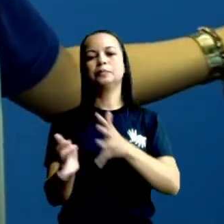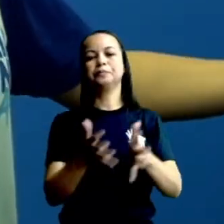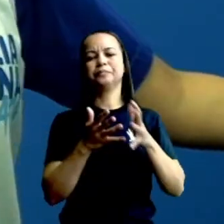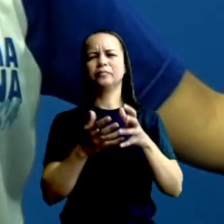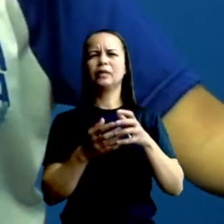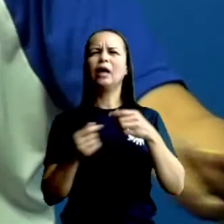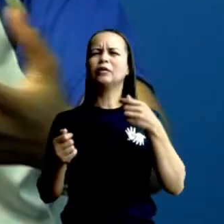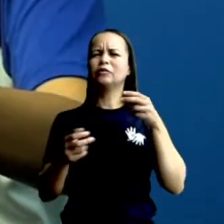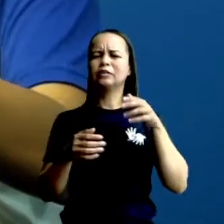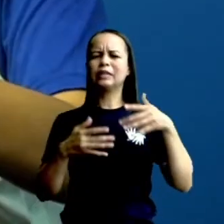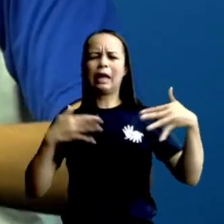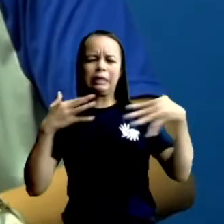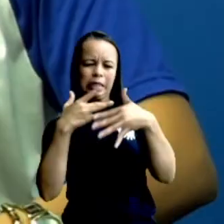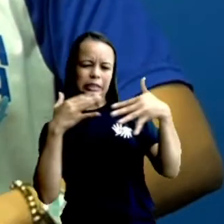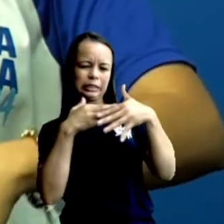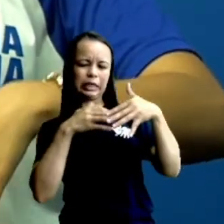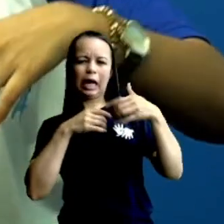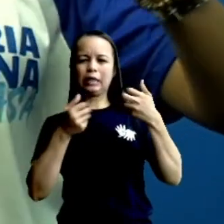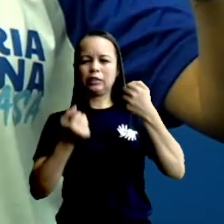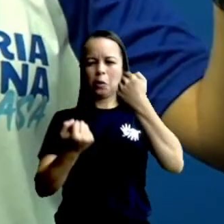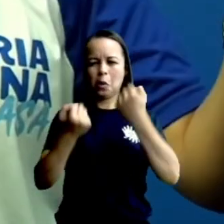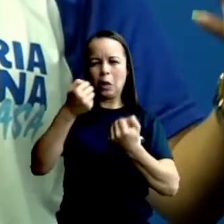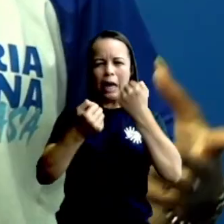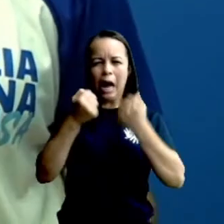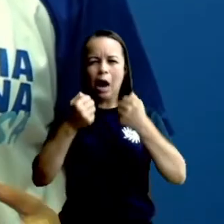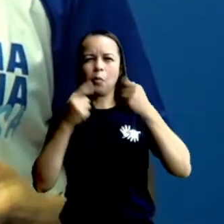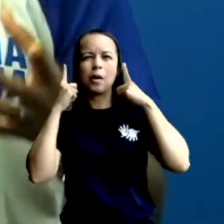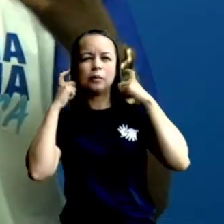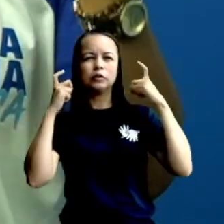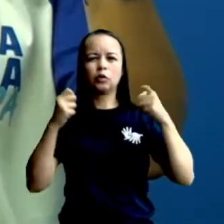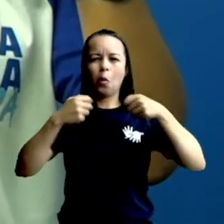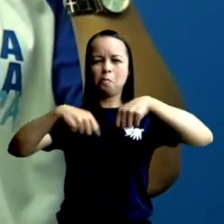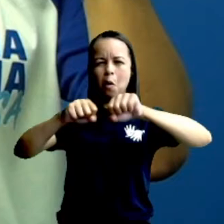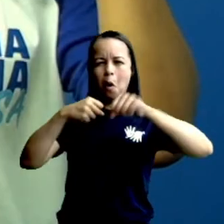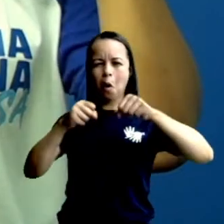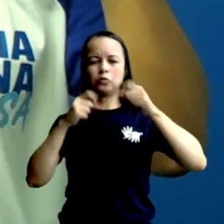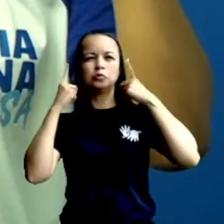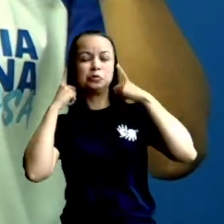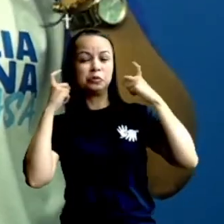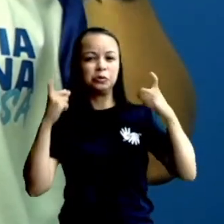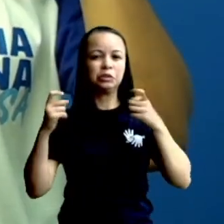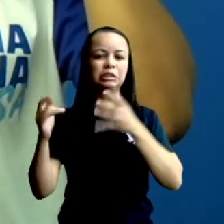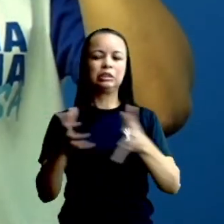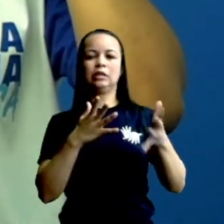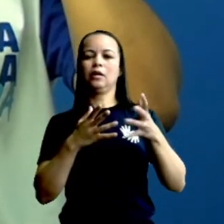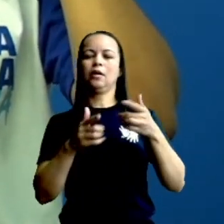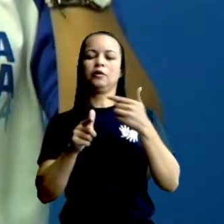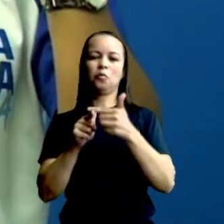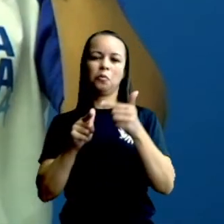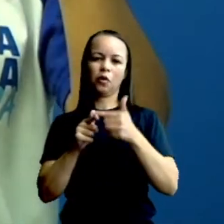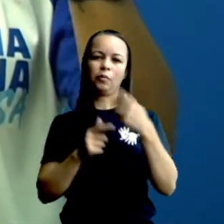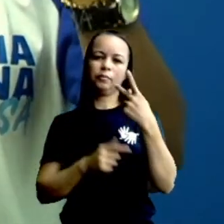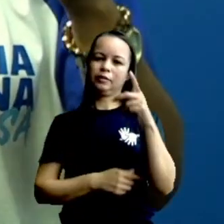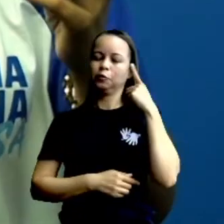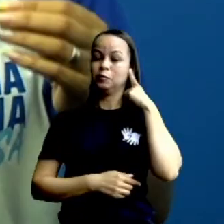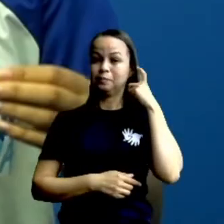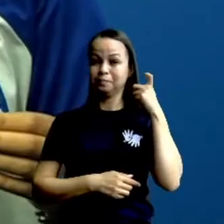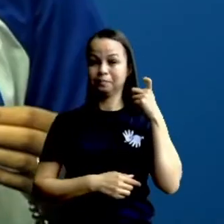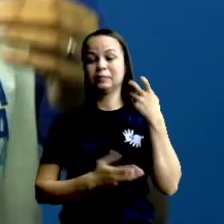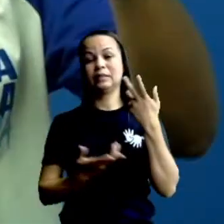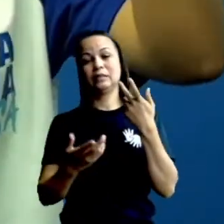som e passa moto com aquele som enorme, prejudicando a sua audição? Isso